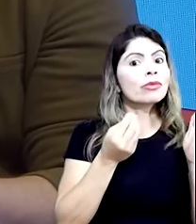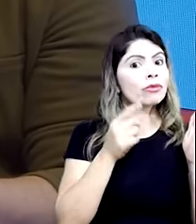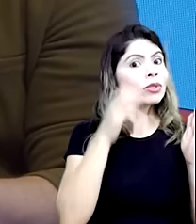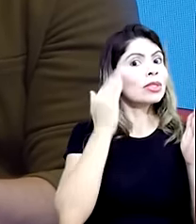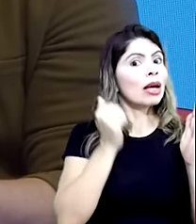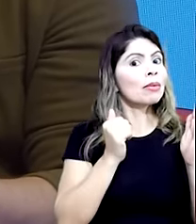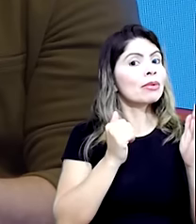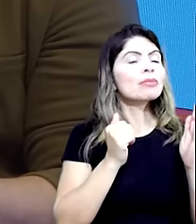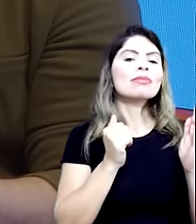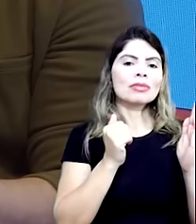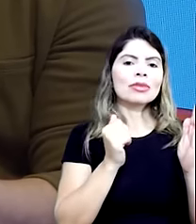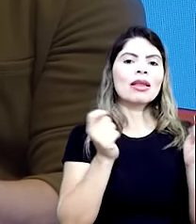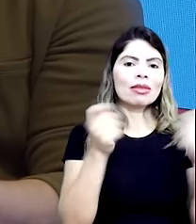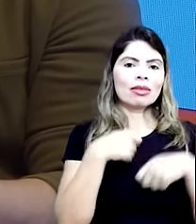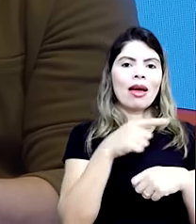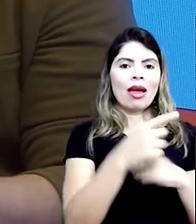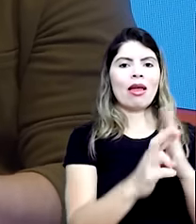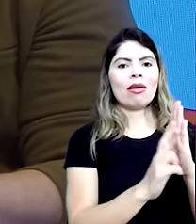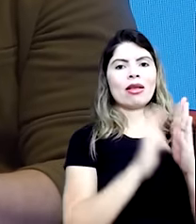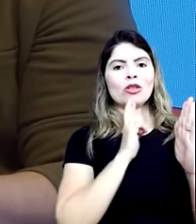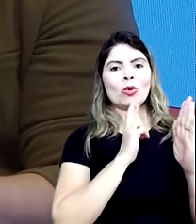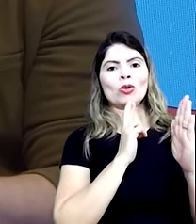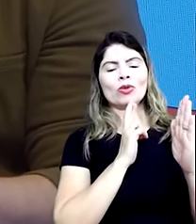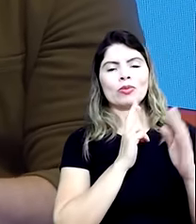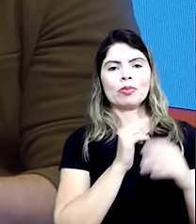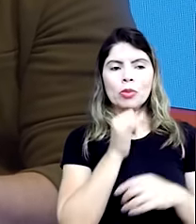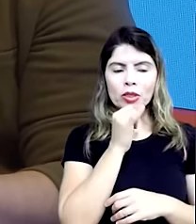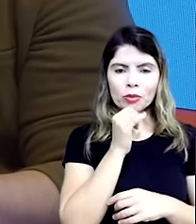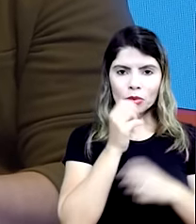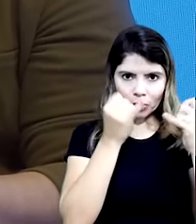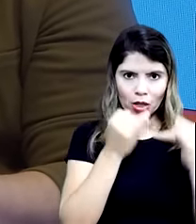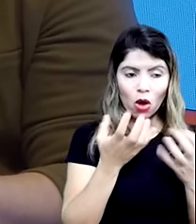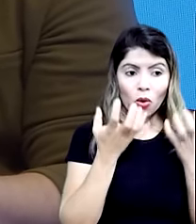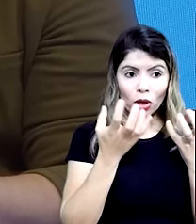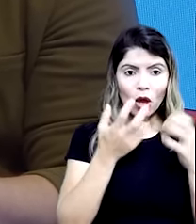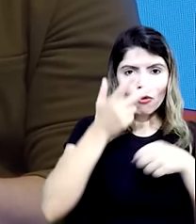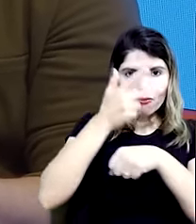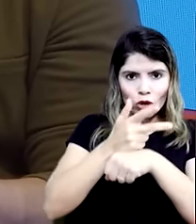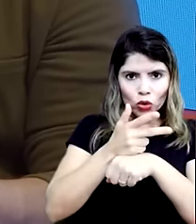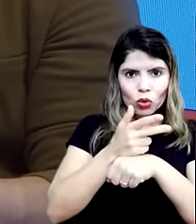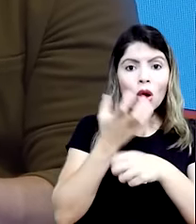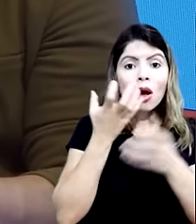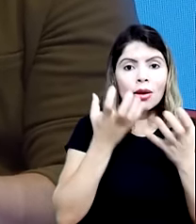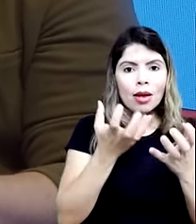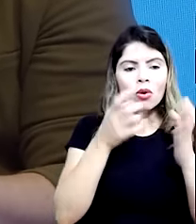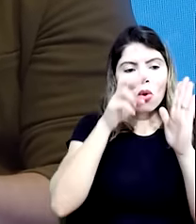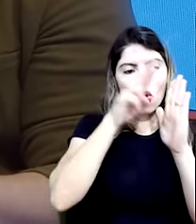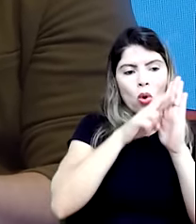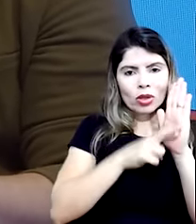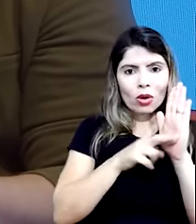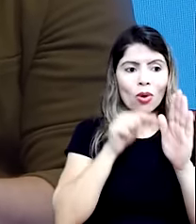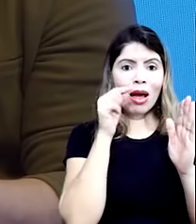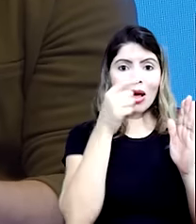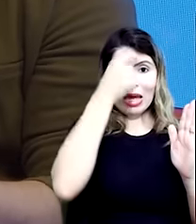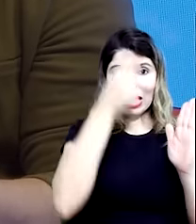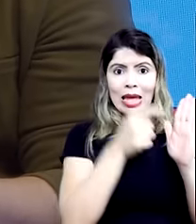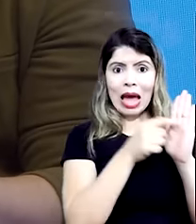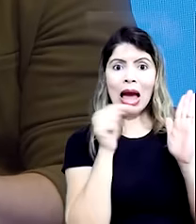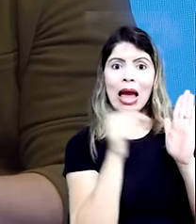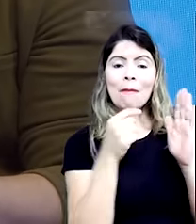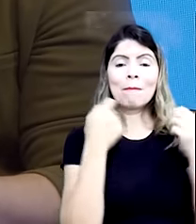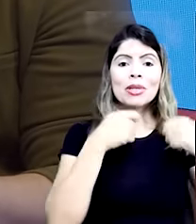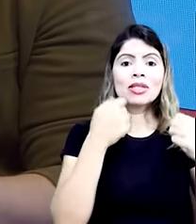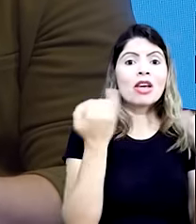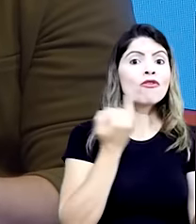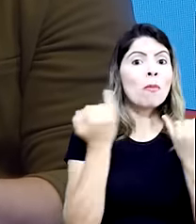para você poder dizer olha eu quero um vídeo quero um roteiro ele vai ele precisa de informações um roteiro para quê